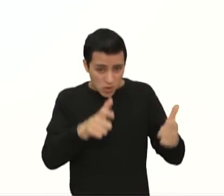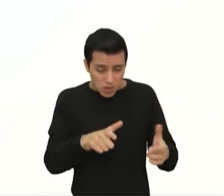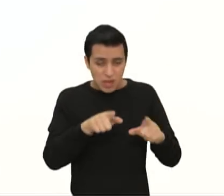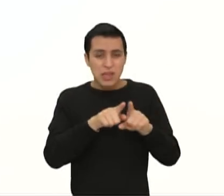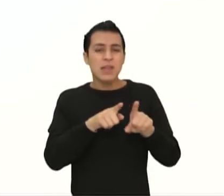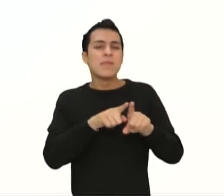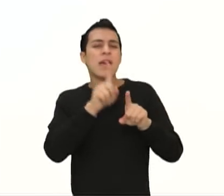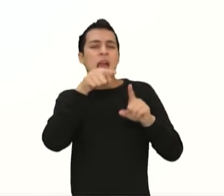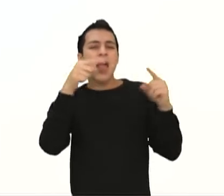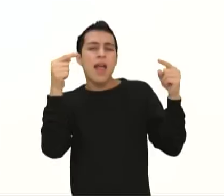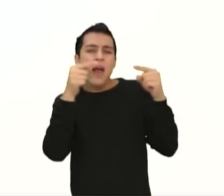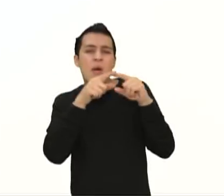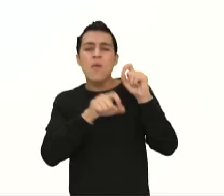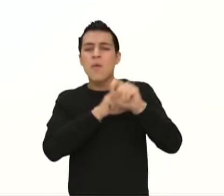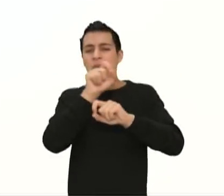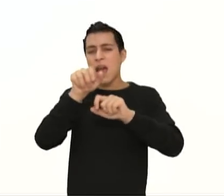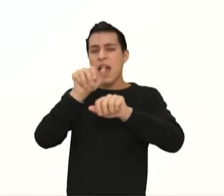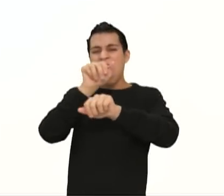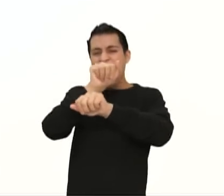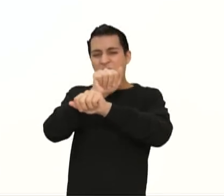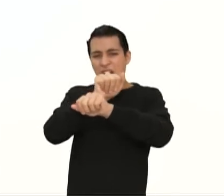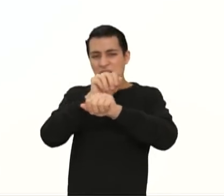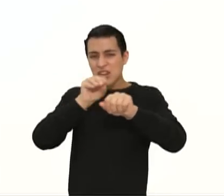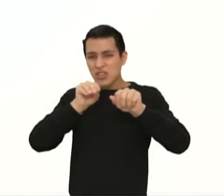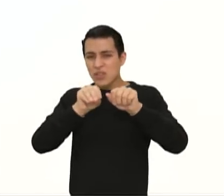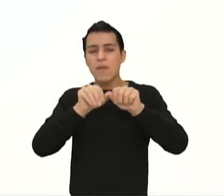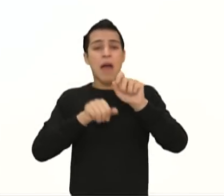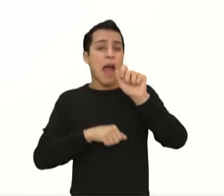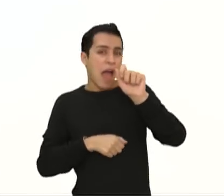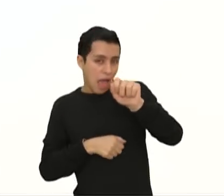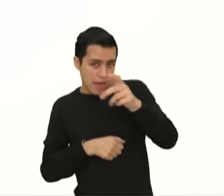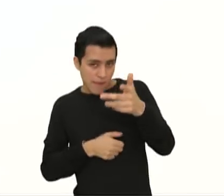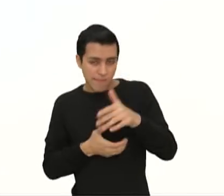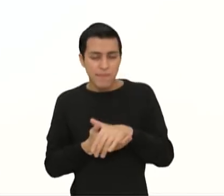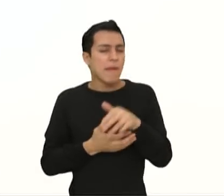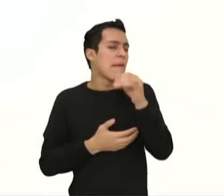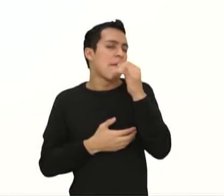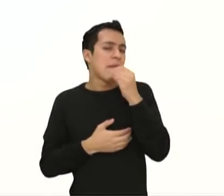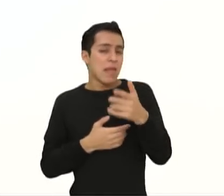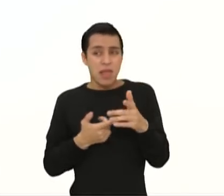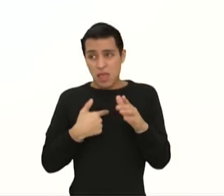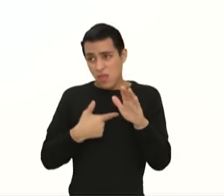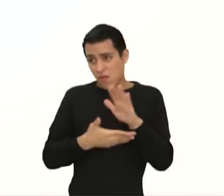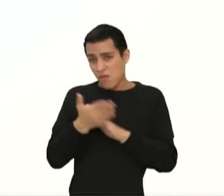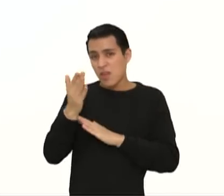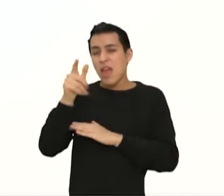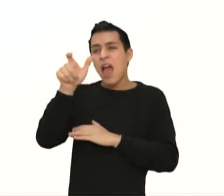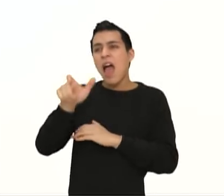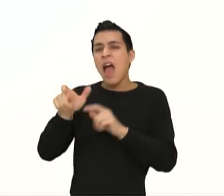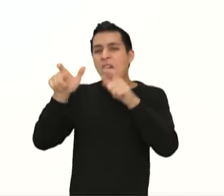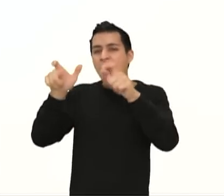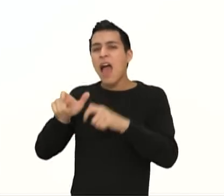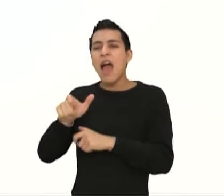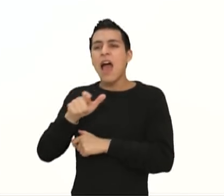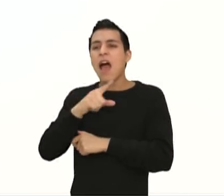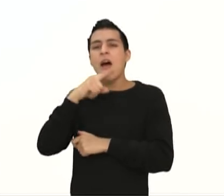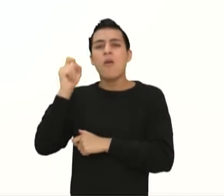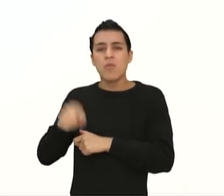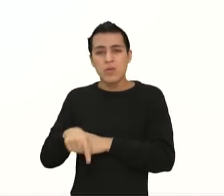for compatível com o artigo a. Exemplos: fui à Rússia, fui a